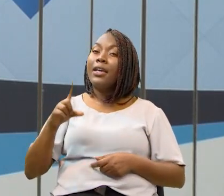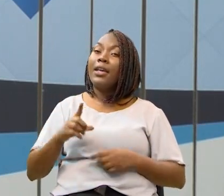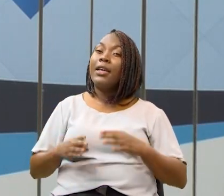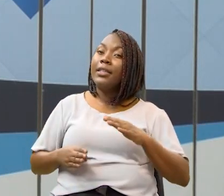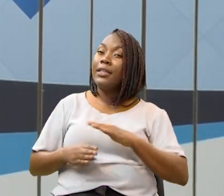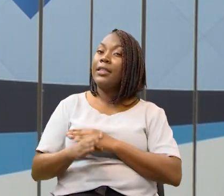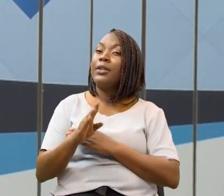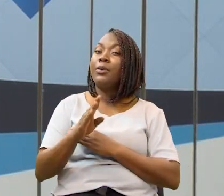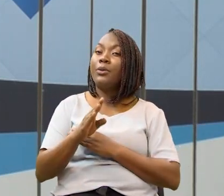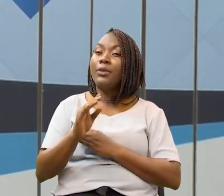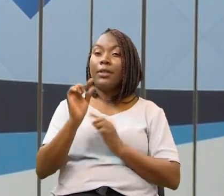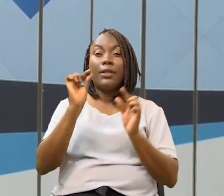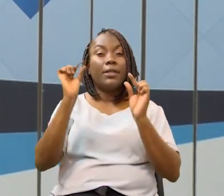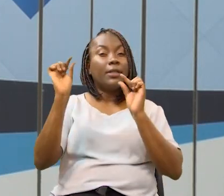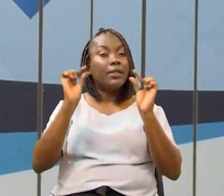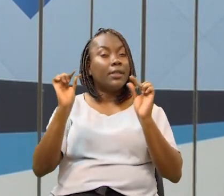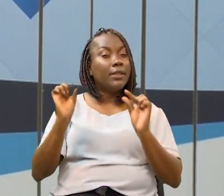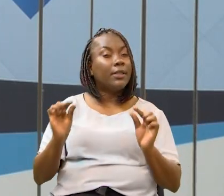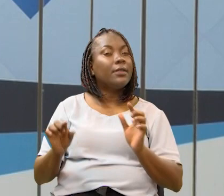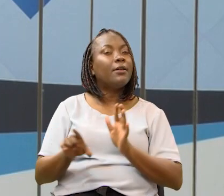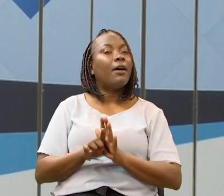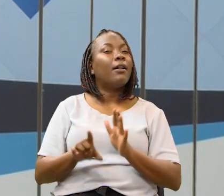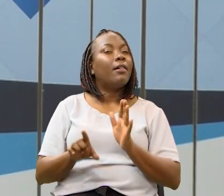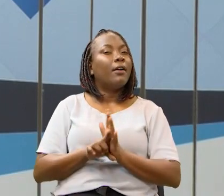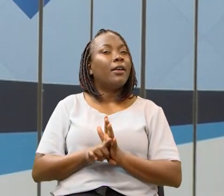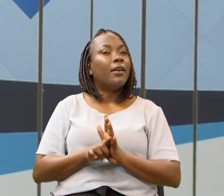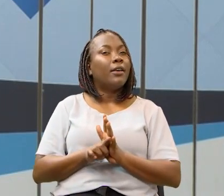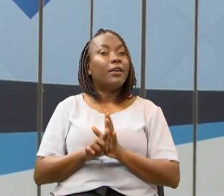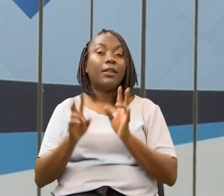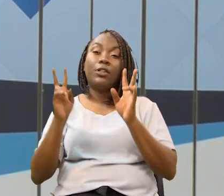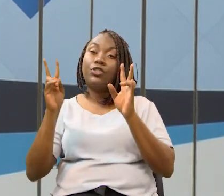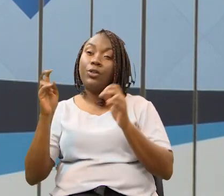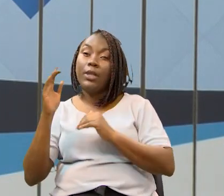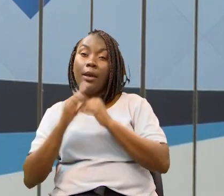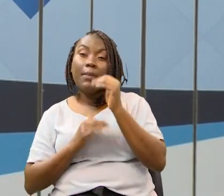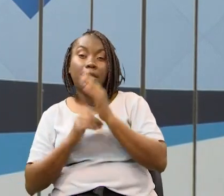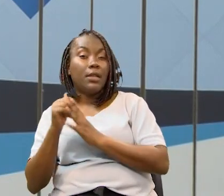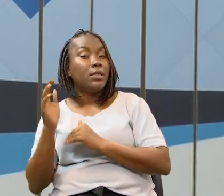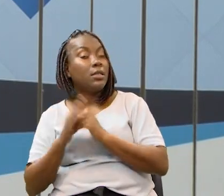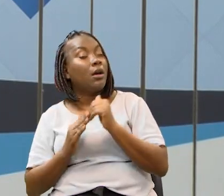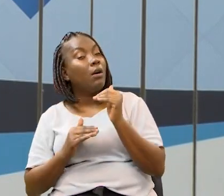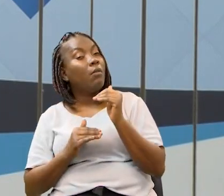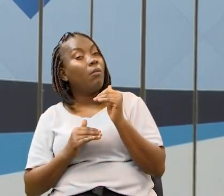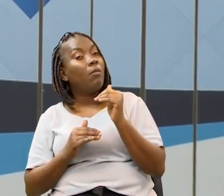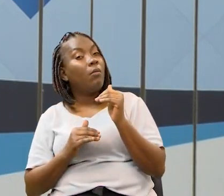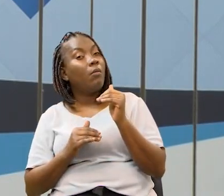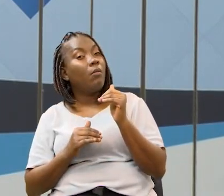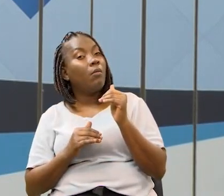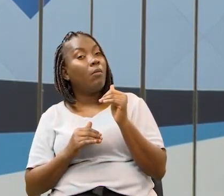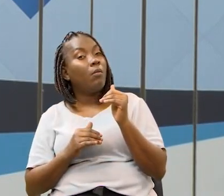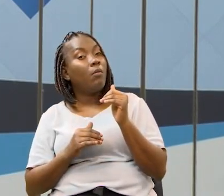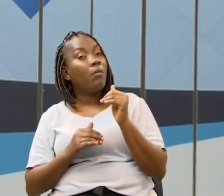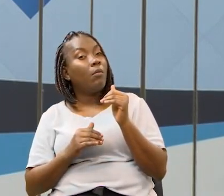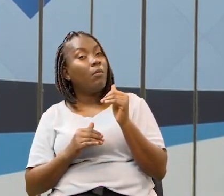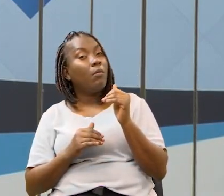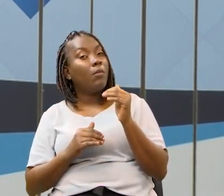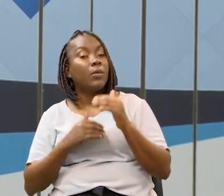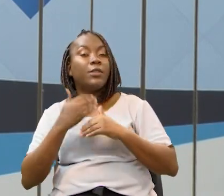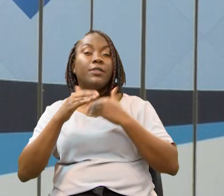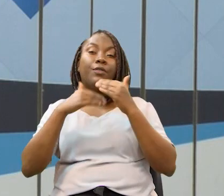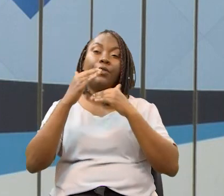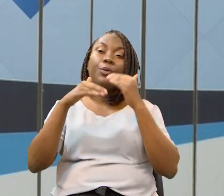obviamente, adentrando os detalhes da lei, né? Como a questão da capacitação, né? De estar